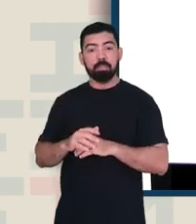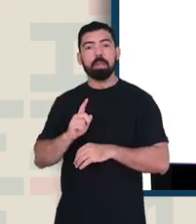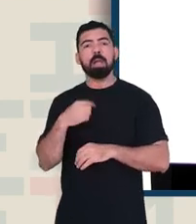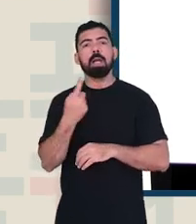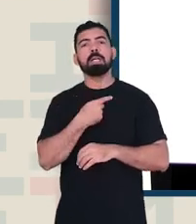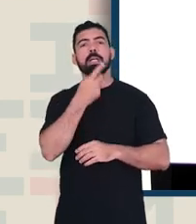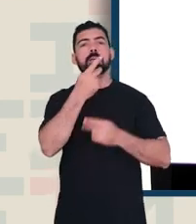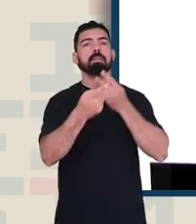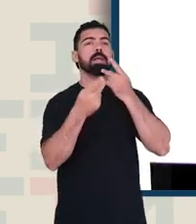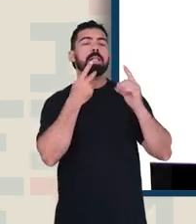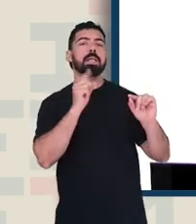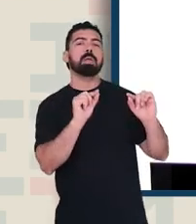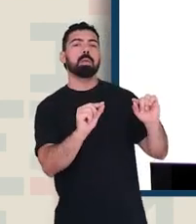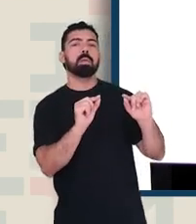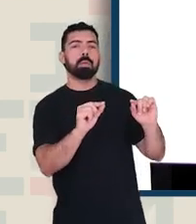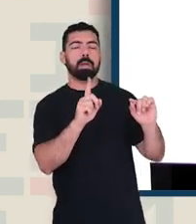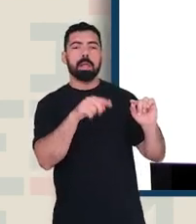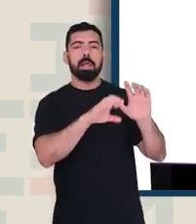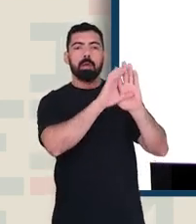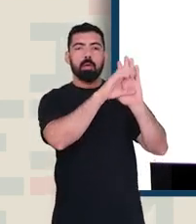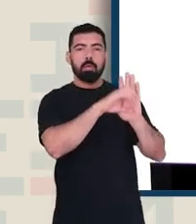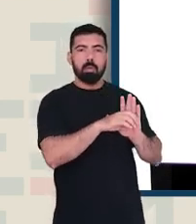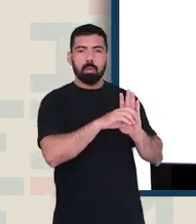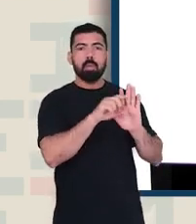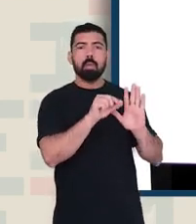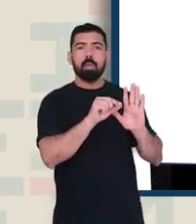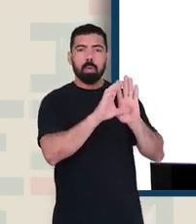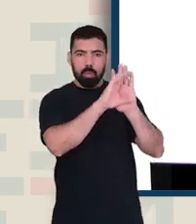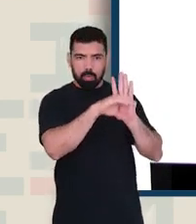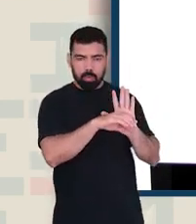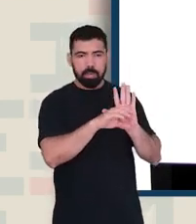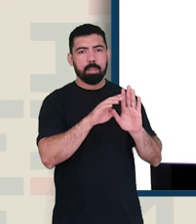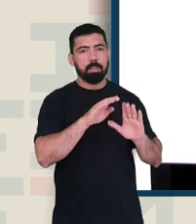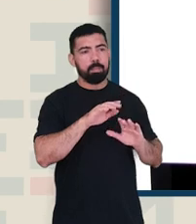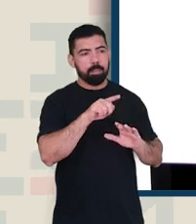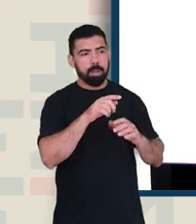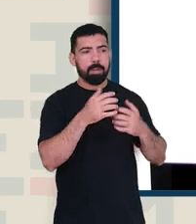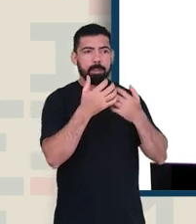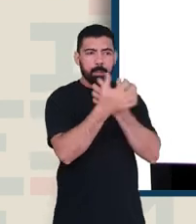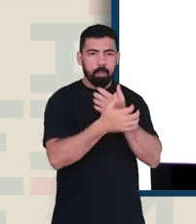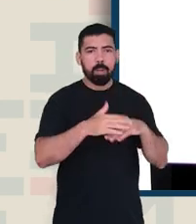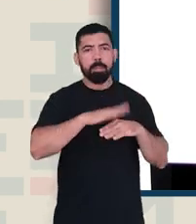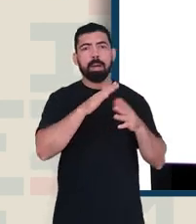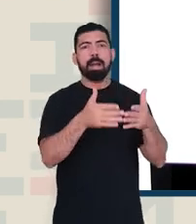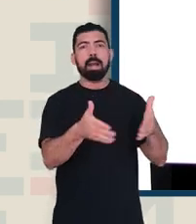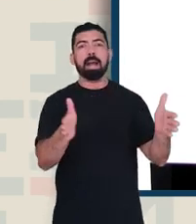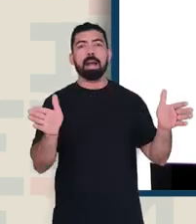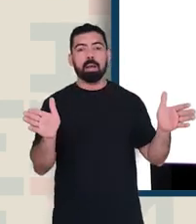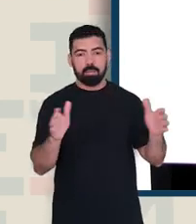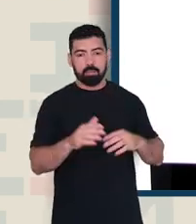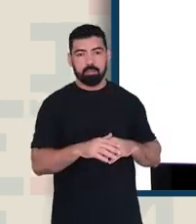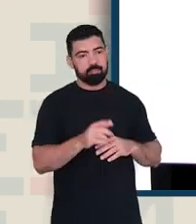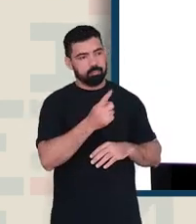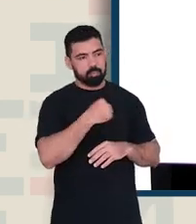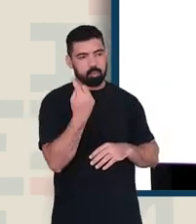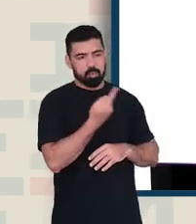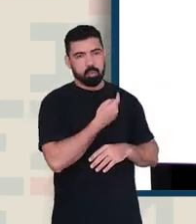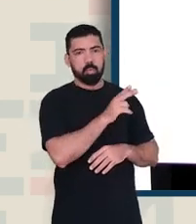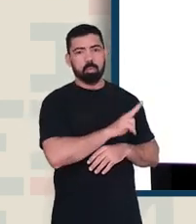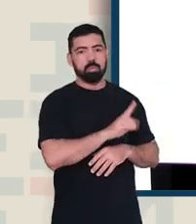estamos falando de um conceito de música um tanto mais amplo do que o costumeiro.